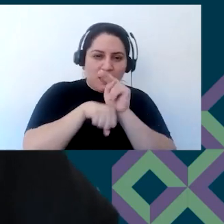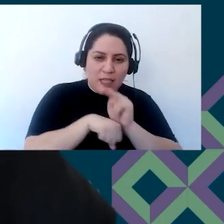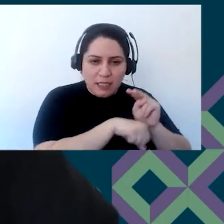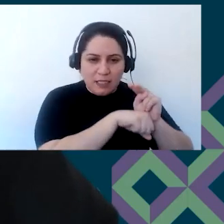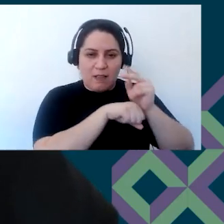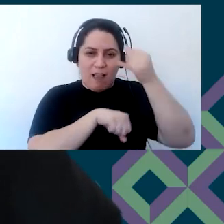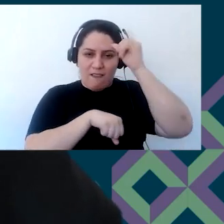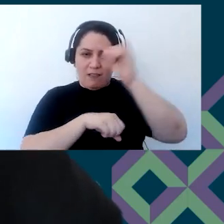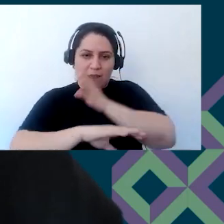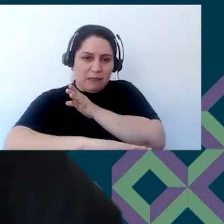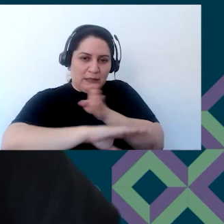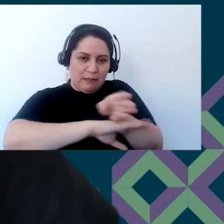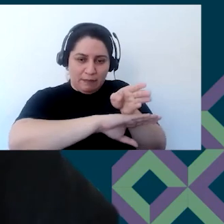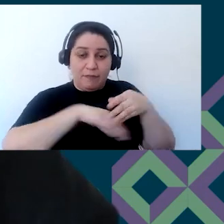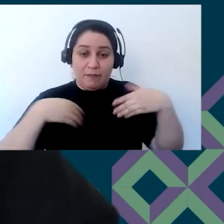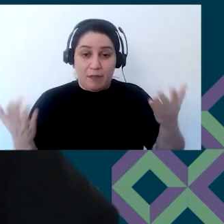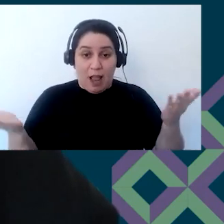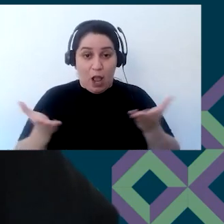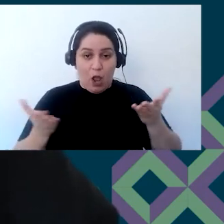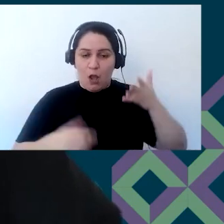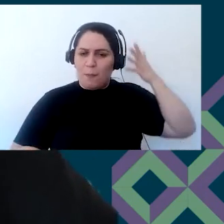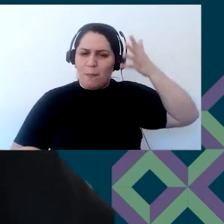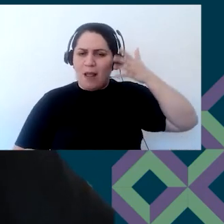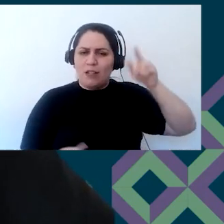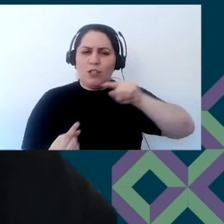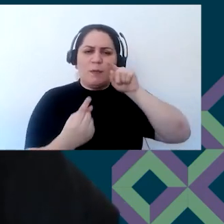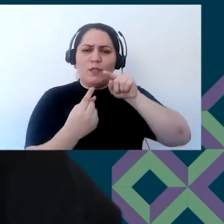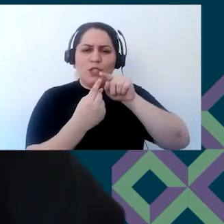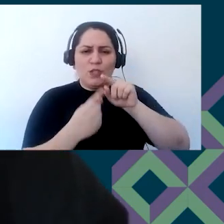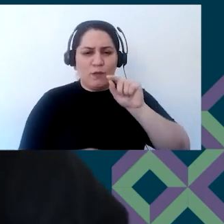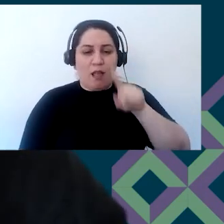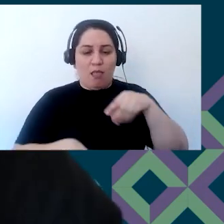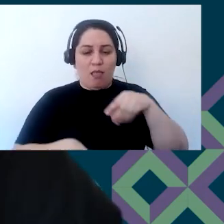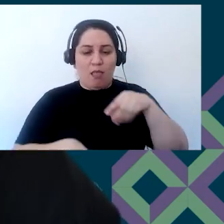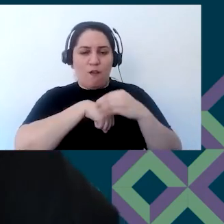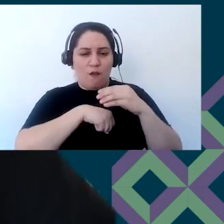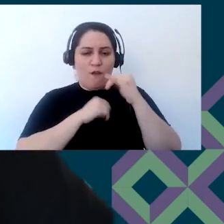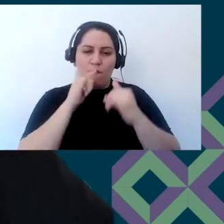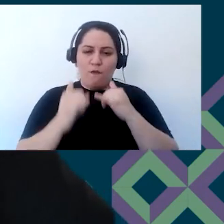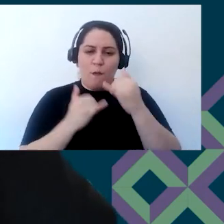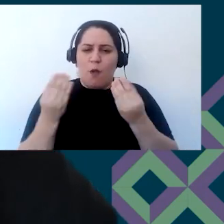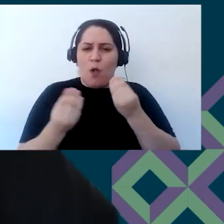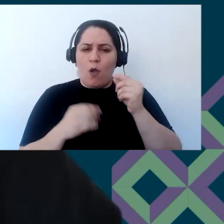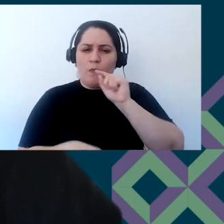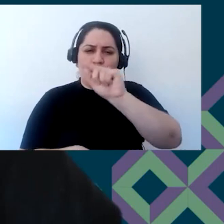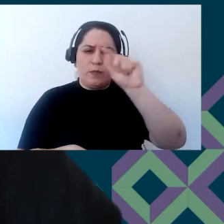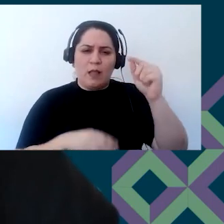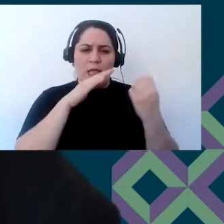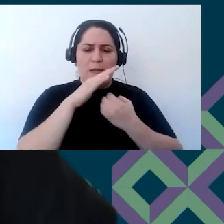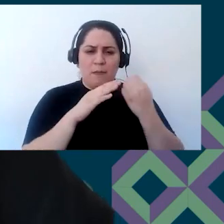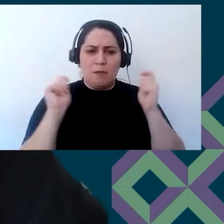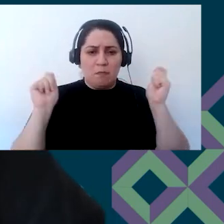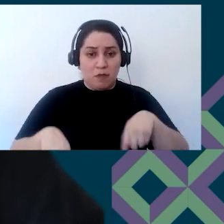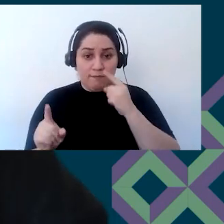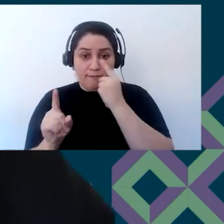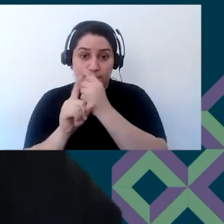O foco dessa palestra que vamos ter agora é justamente informar como as organizações podem identificar